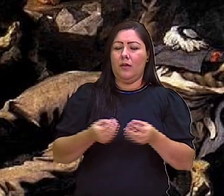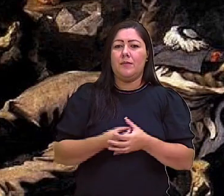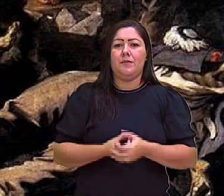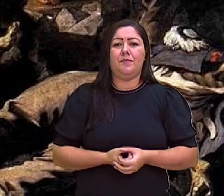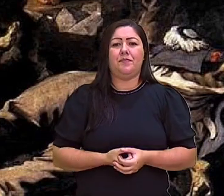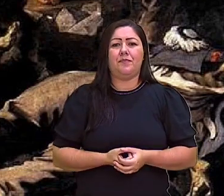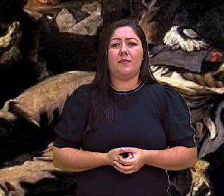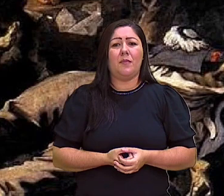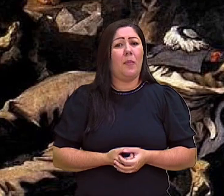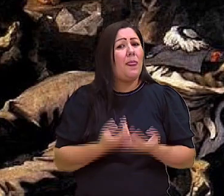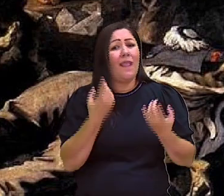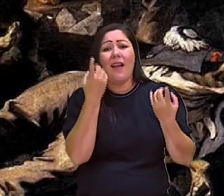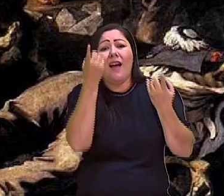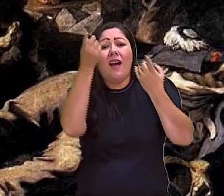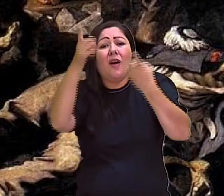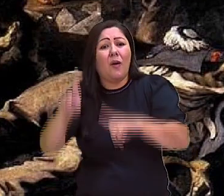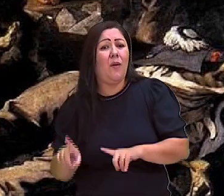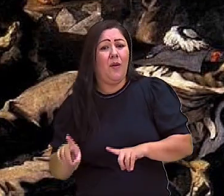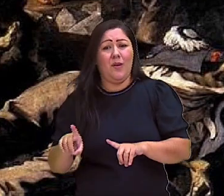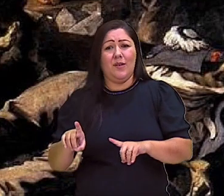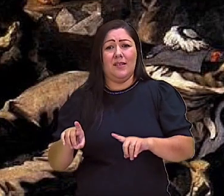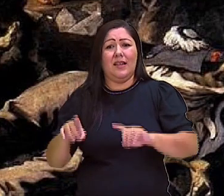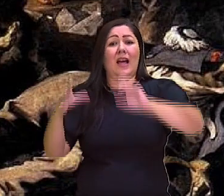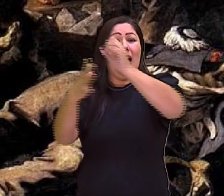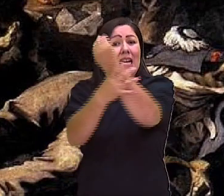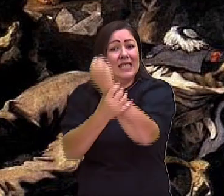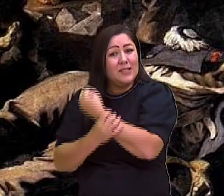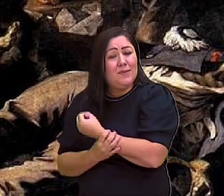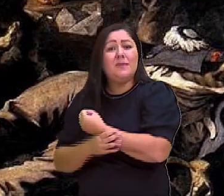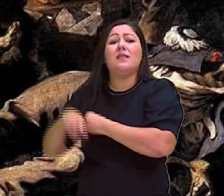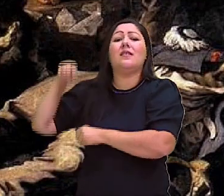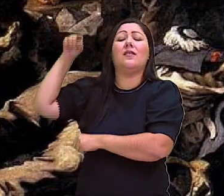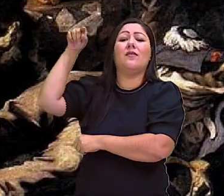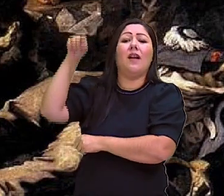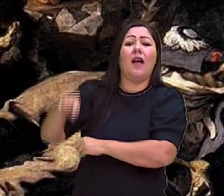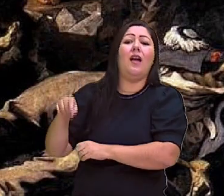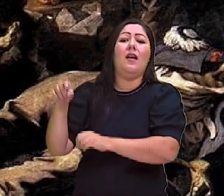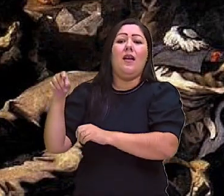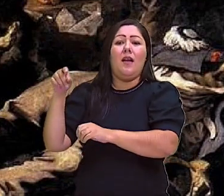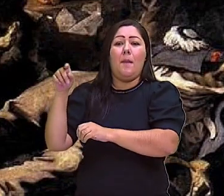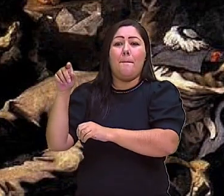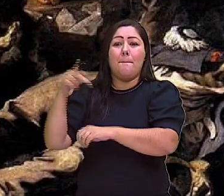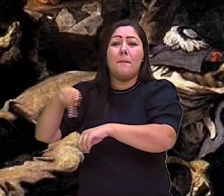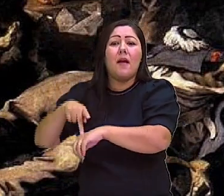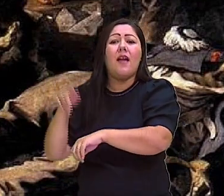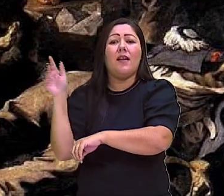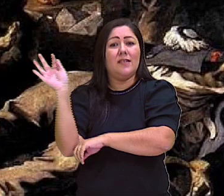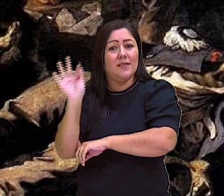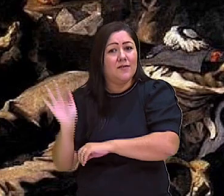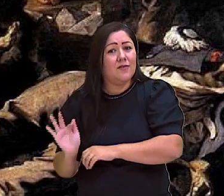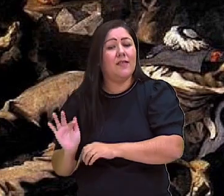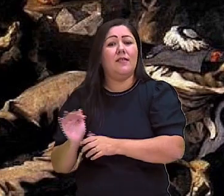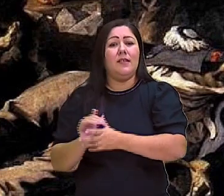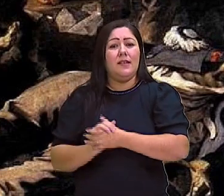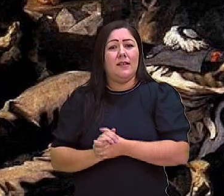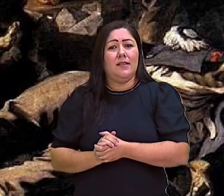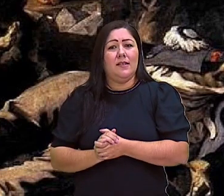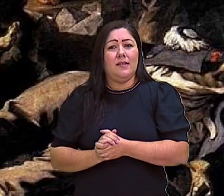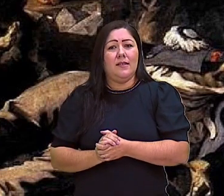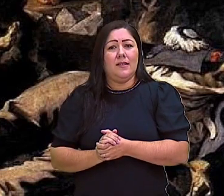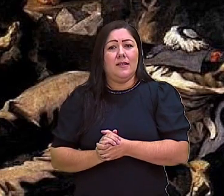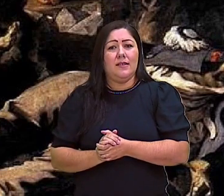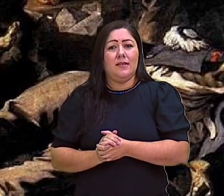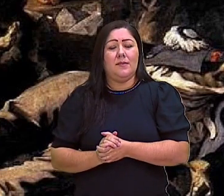contra o absolutismo que a França vivia na época e contra a nobreza que